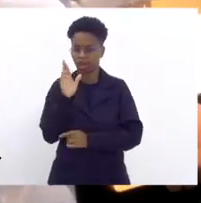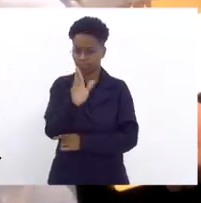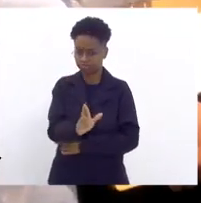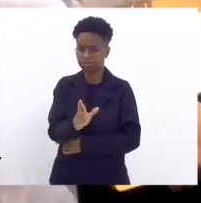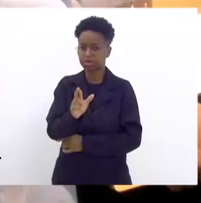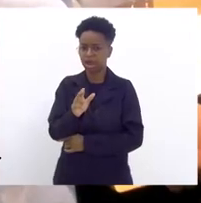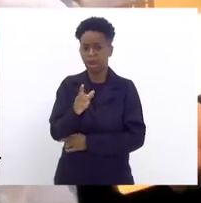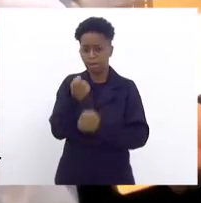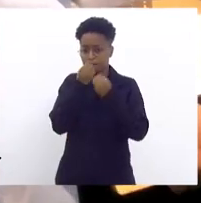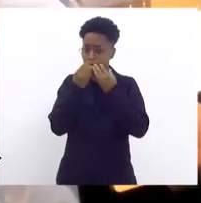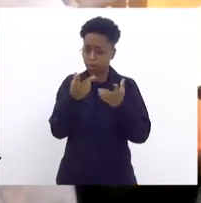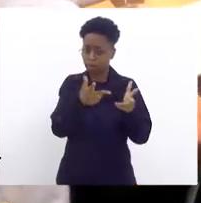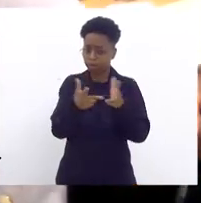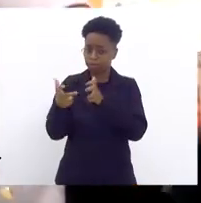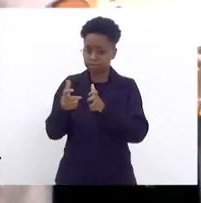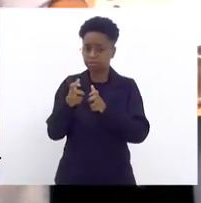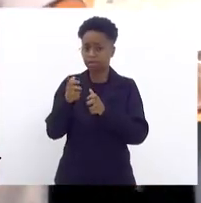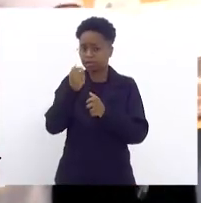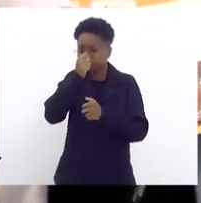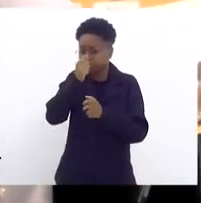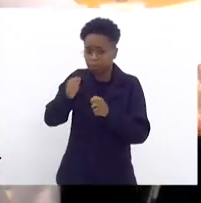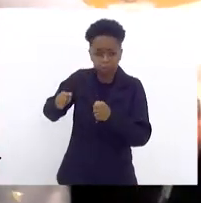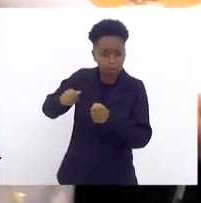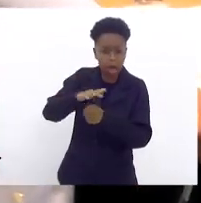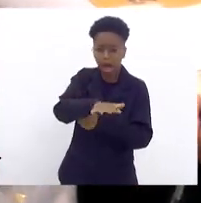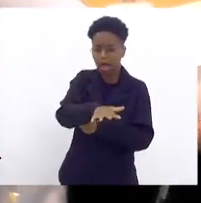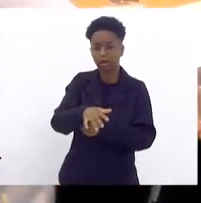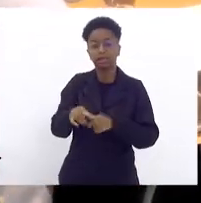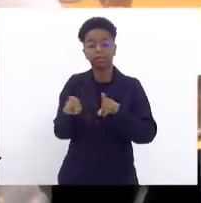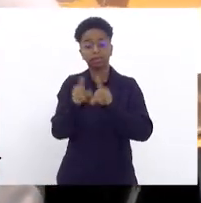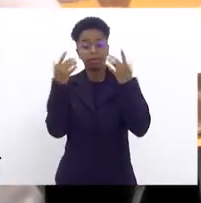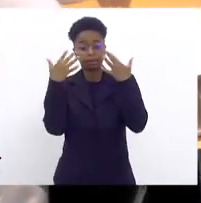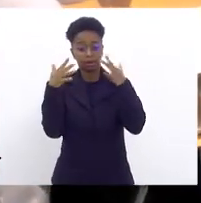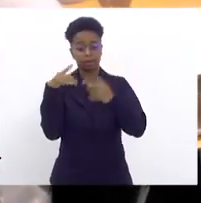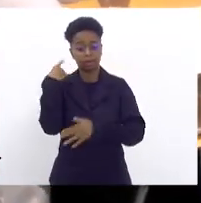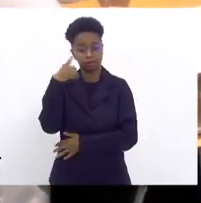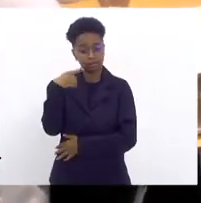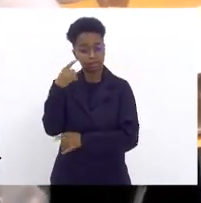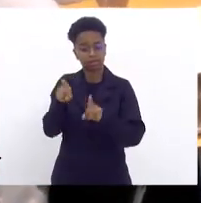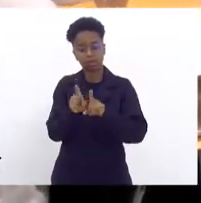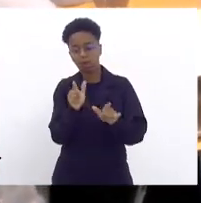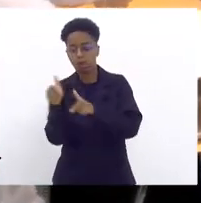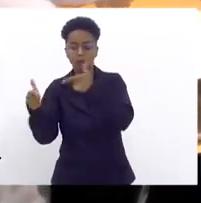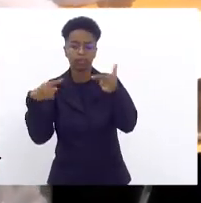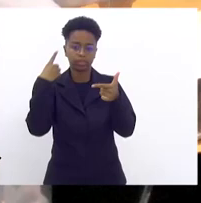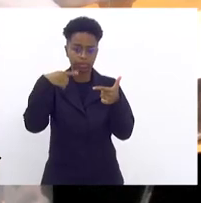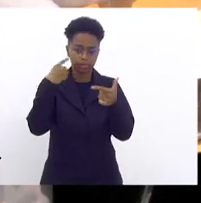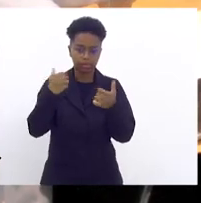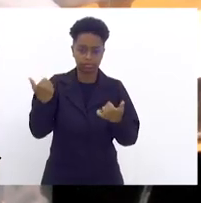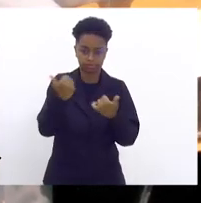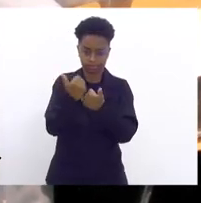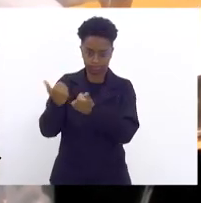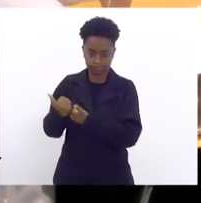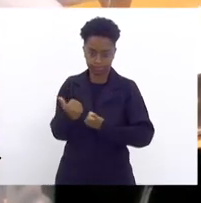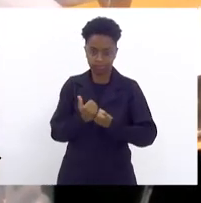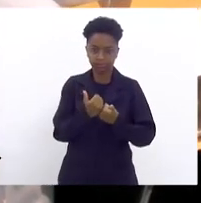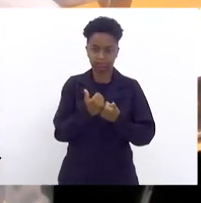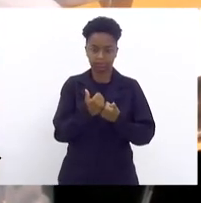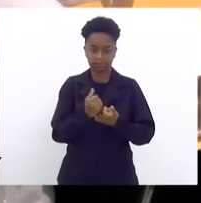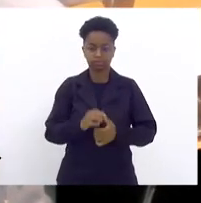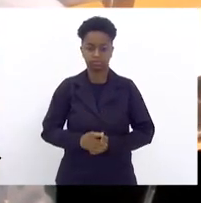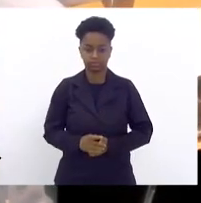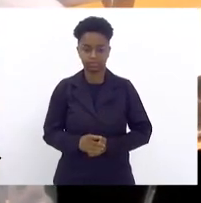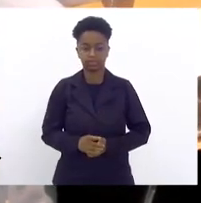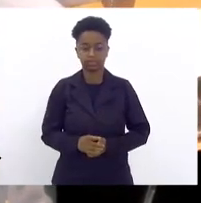evento tão cheio né assim parabenizar realmente o deputado e os demais deputados que estão aqui presentes também né de